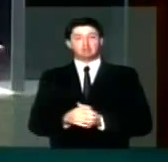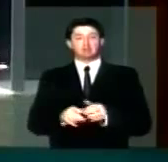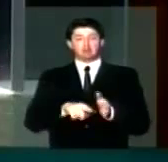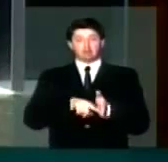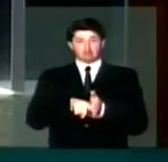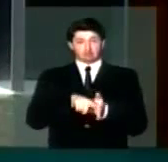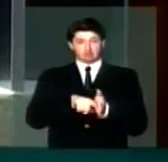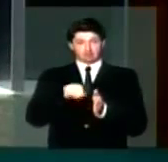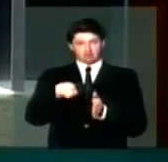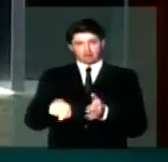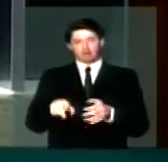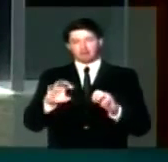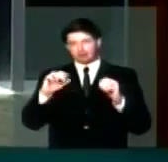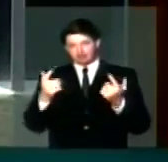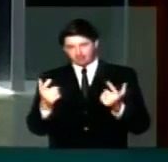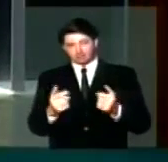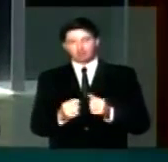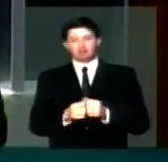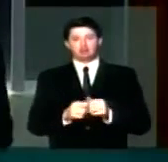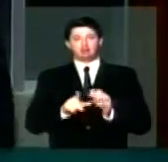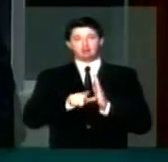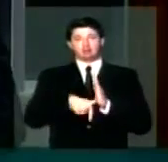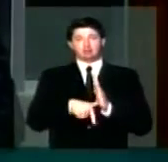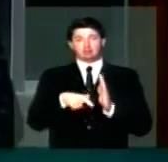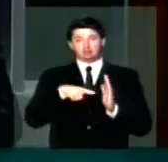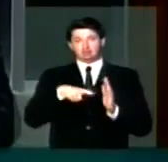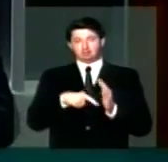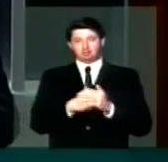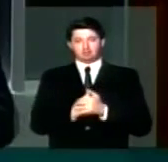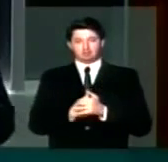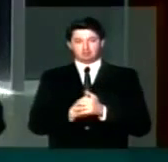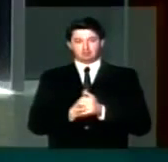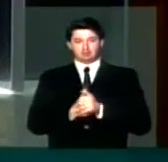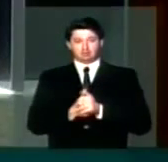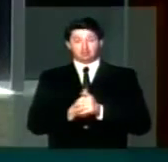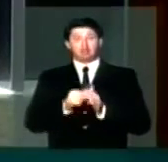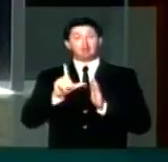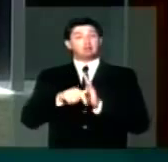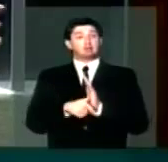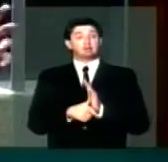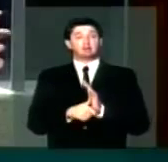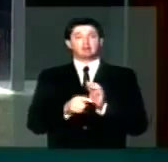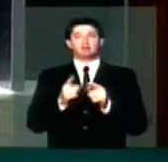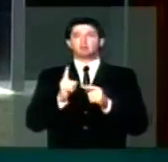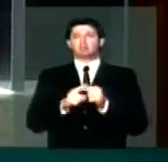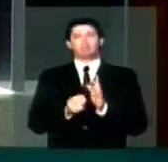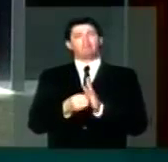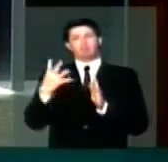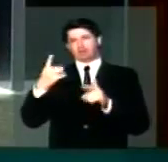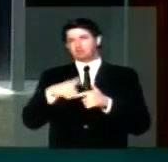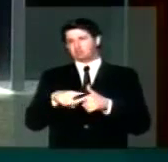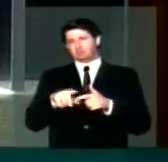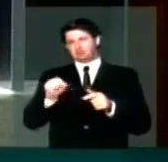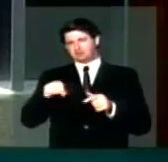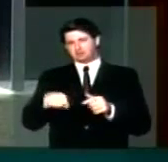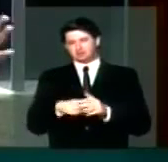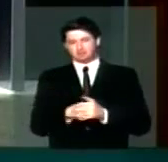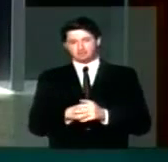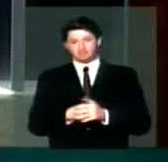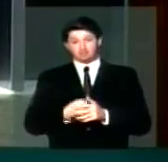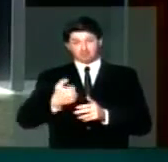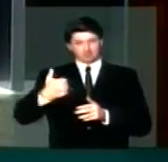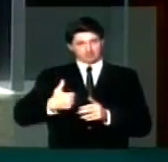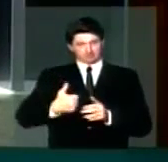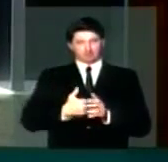essa investigação evidentemente está atrasada. E ela está atrasada por vários fatores. O